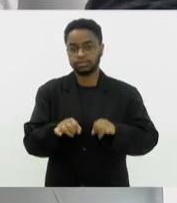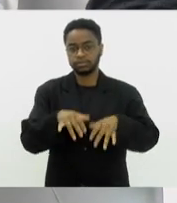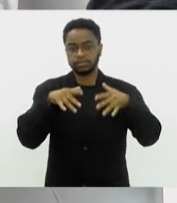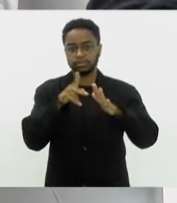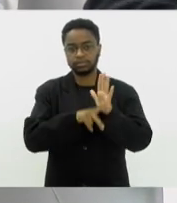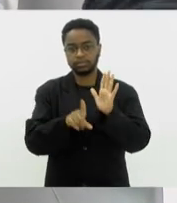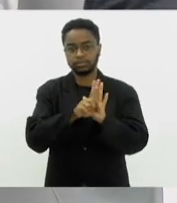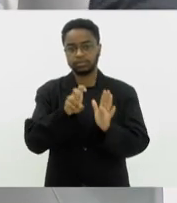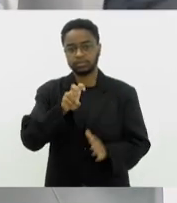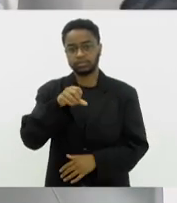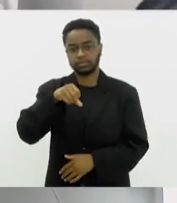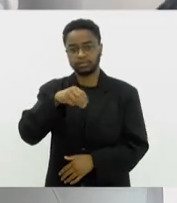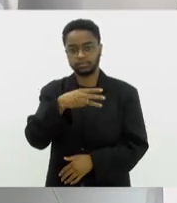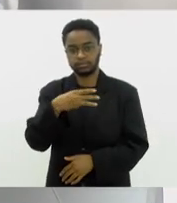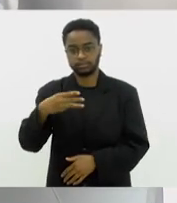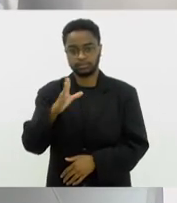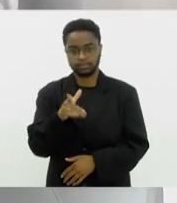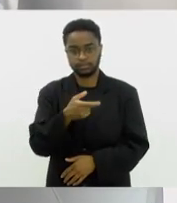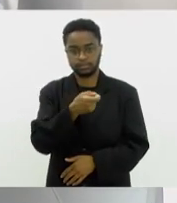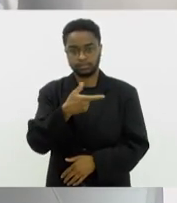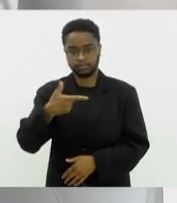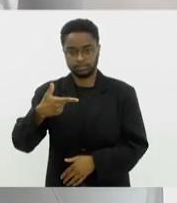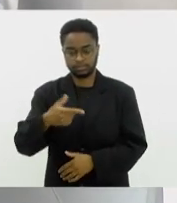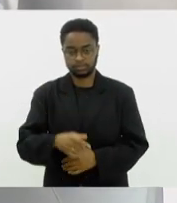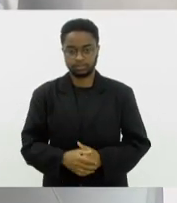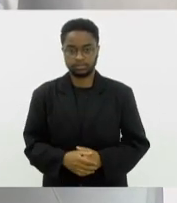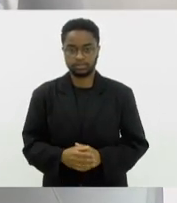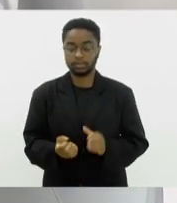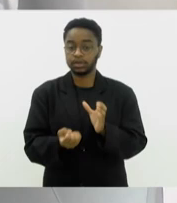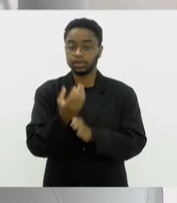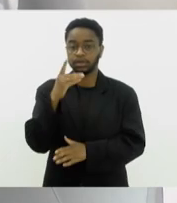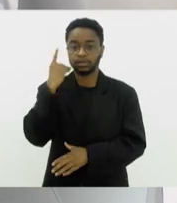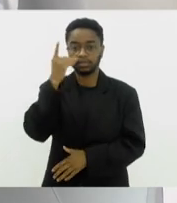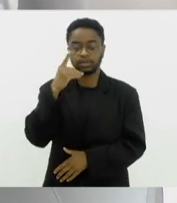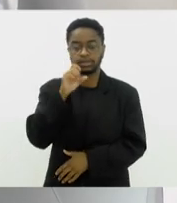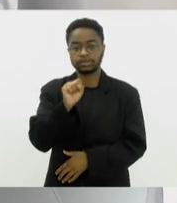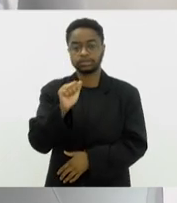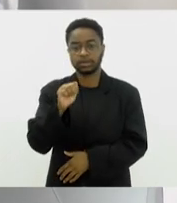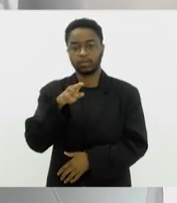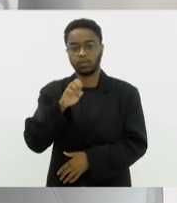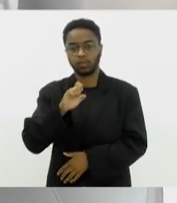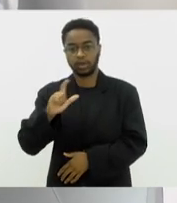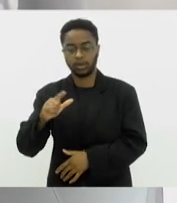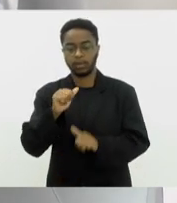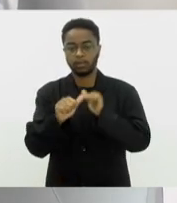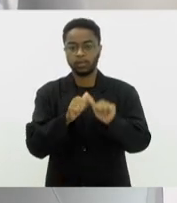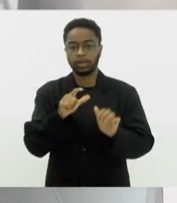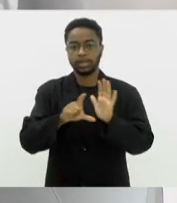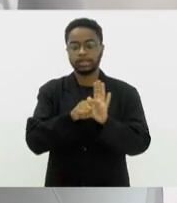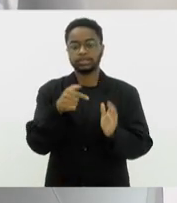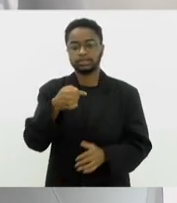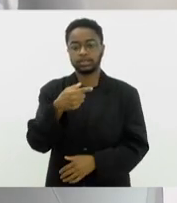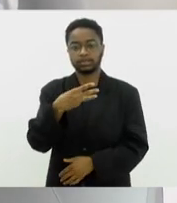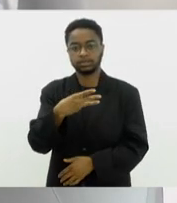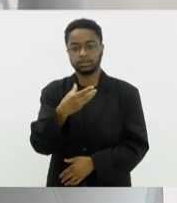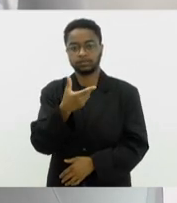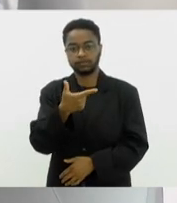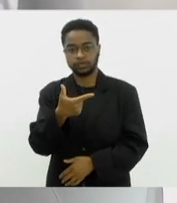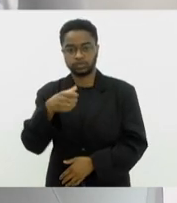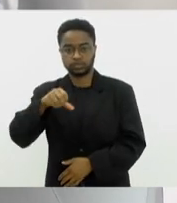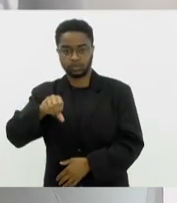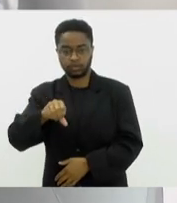de lei 5933 de 2022. De autoria do deputado Samuel Malafaia, que altera a Lei 7.329,